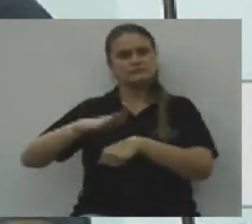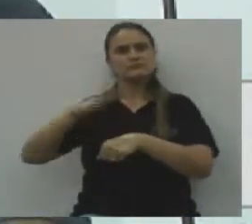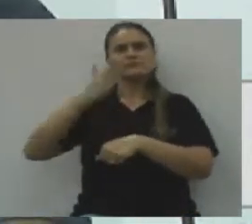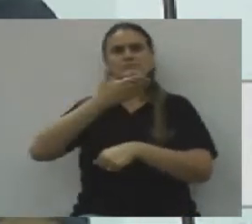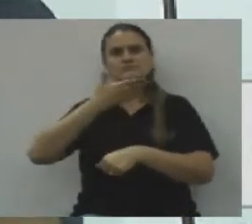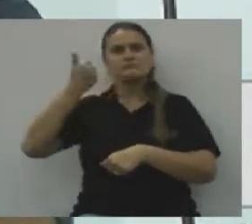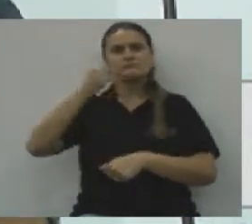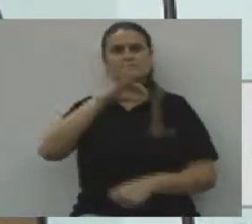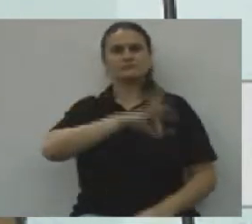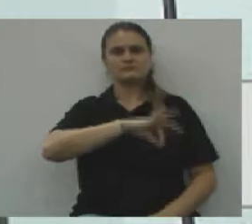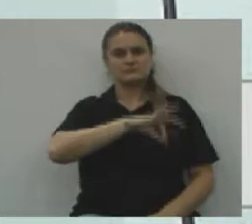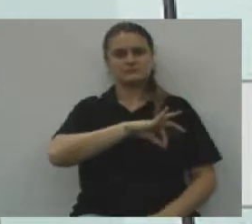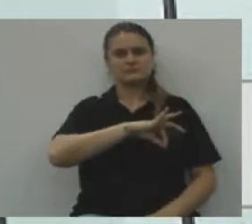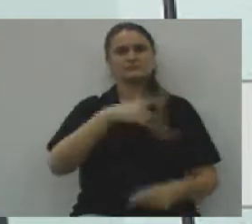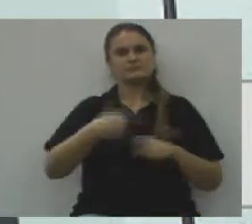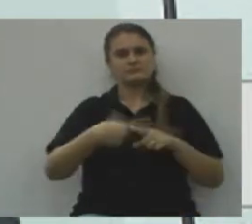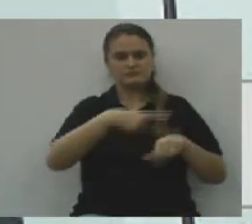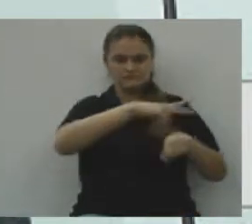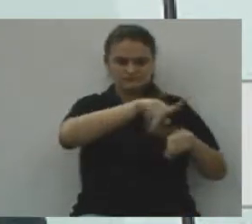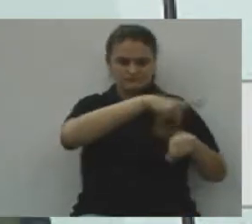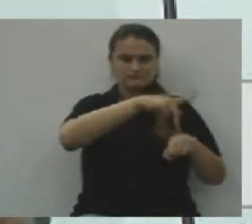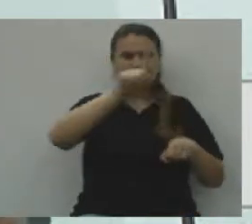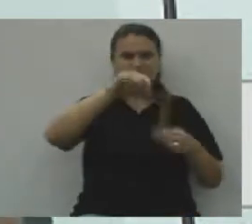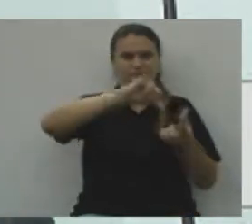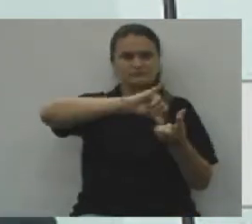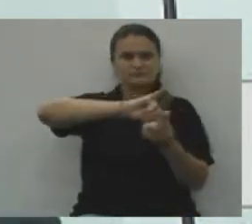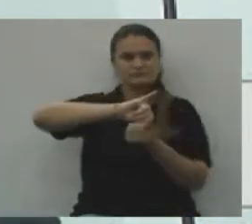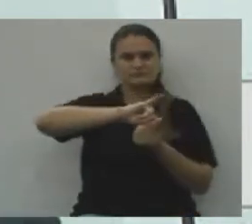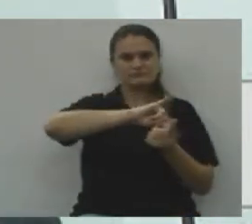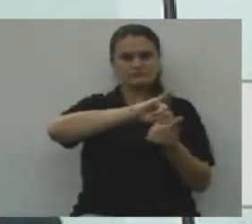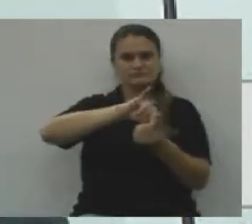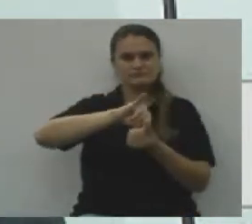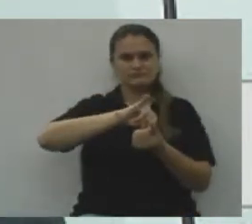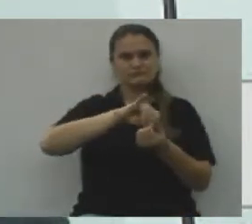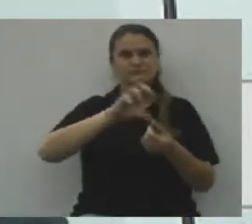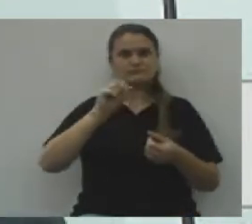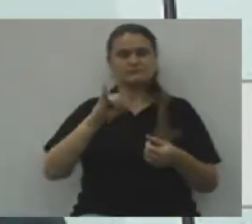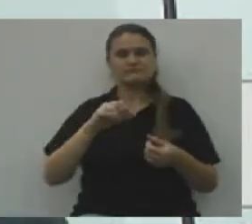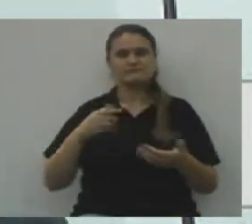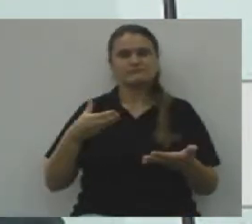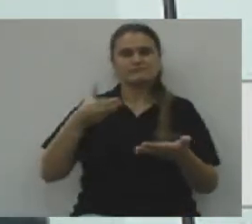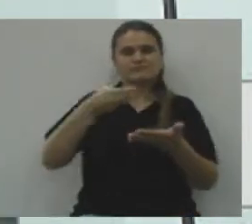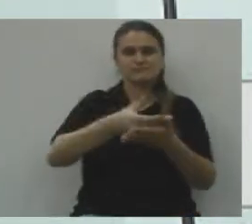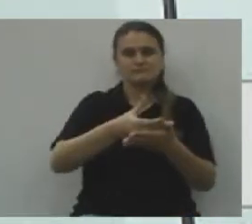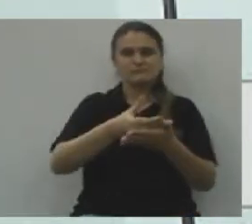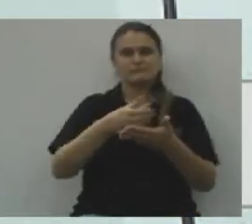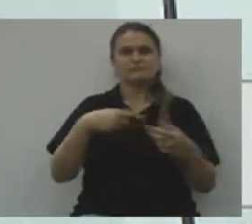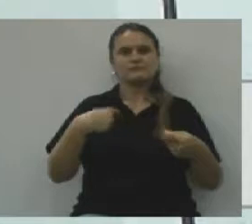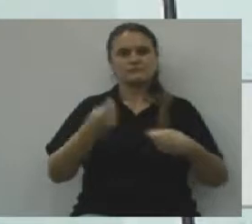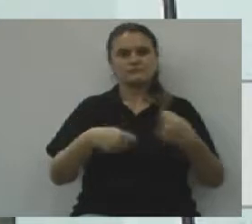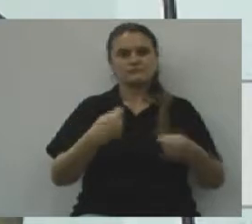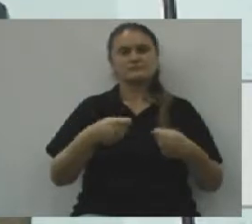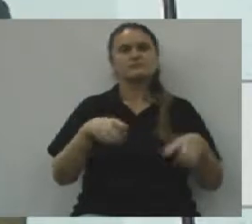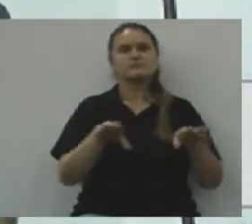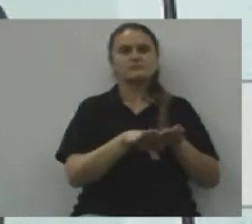E isso não preciso dizer, num país capitalista, como é o nosso, que a injeção de dinheiro na economia cria